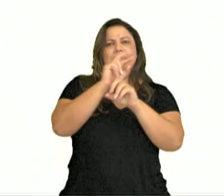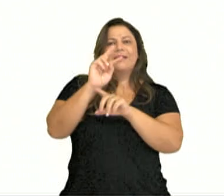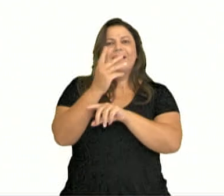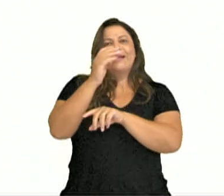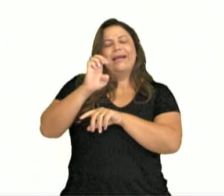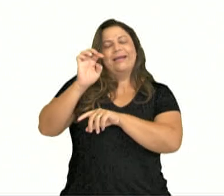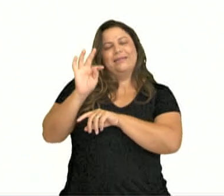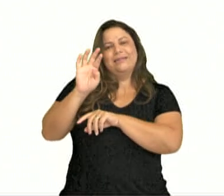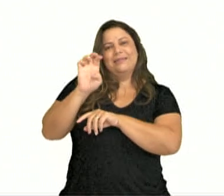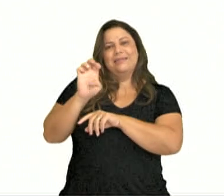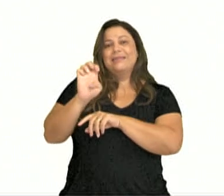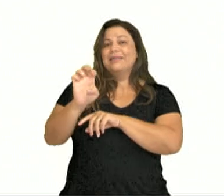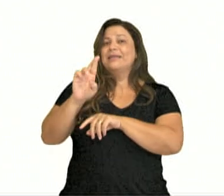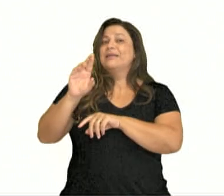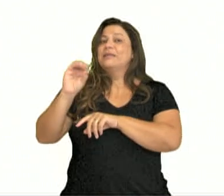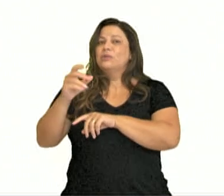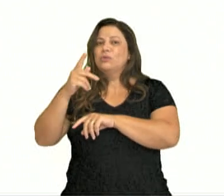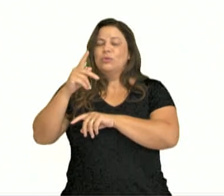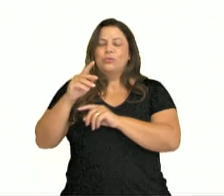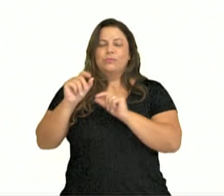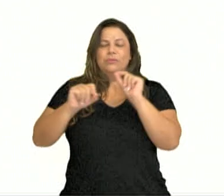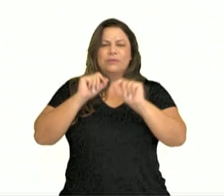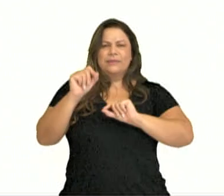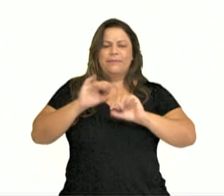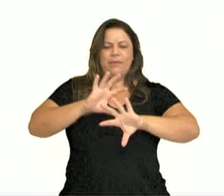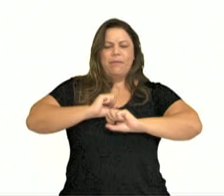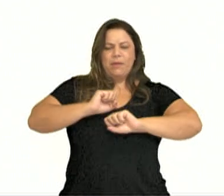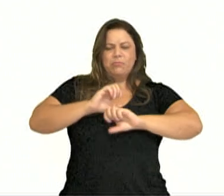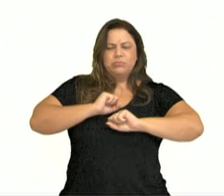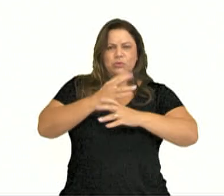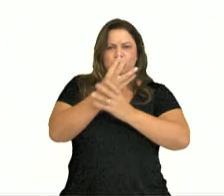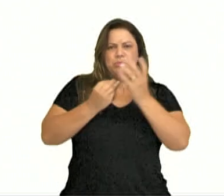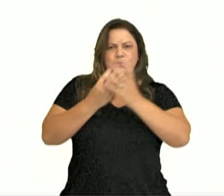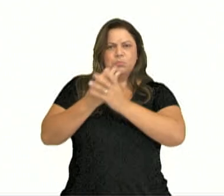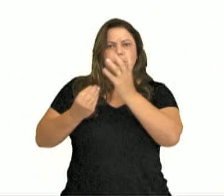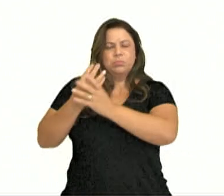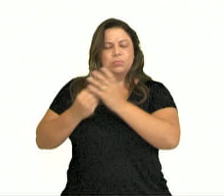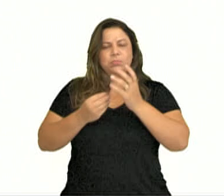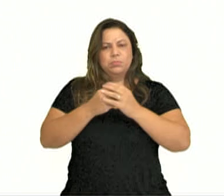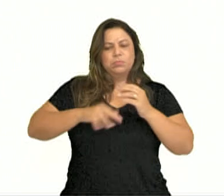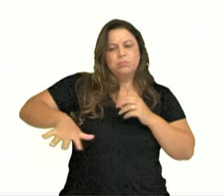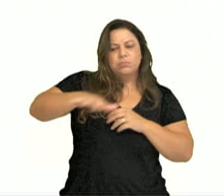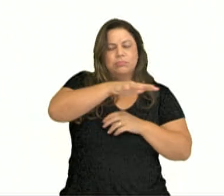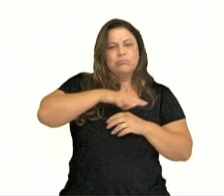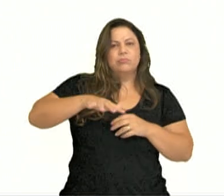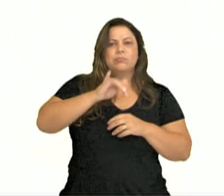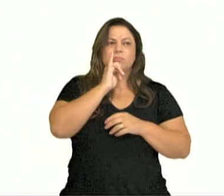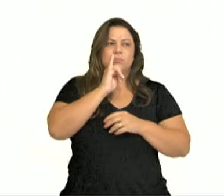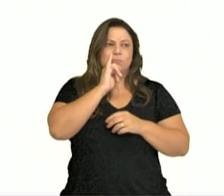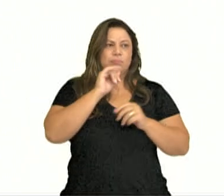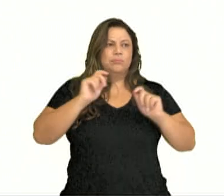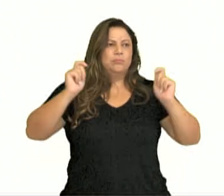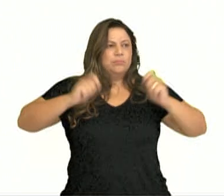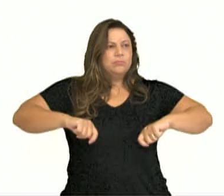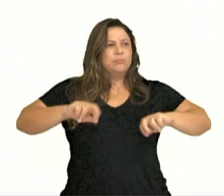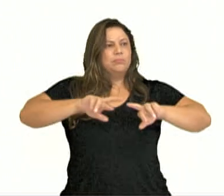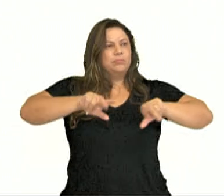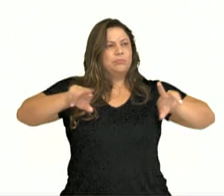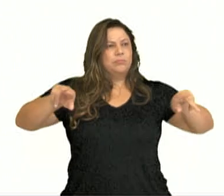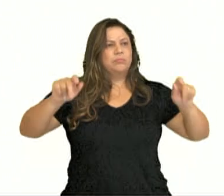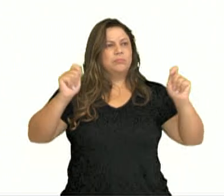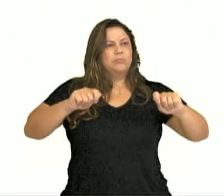heterotróficos, que a matéria orgânica é absorvida do ambiente externo, como por exemplo o paramécium, que é um